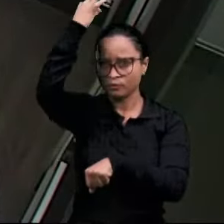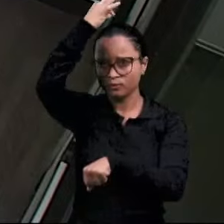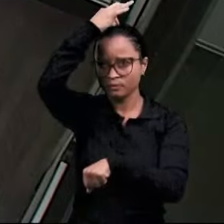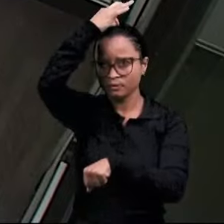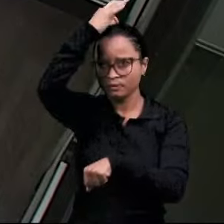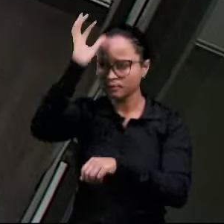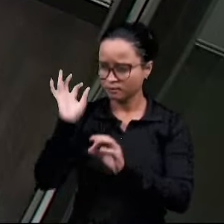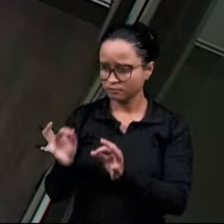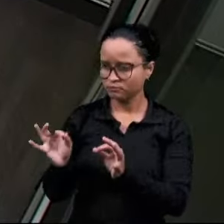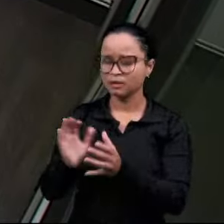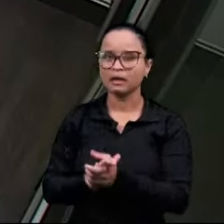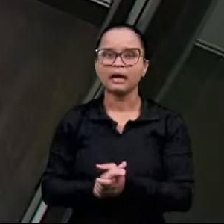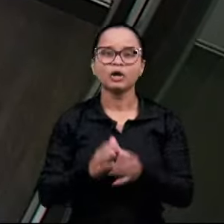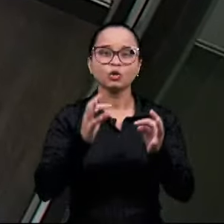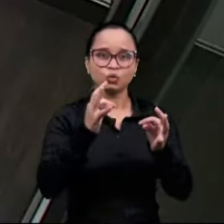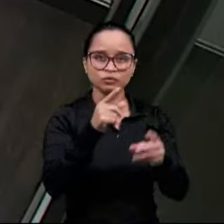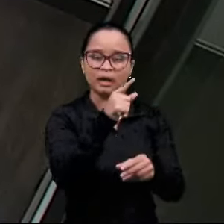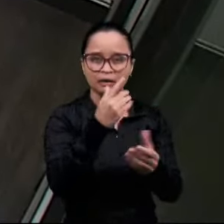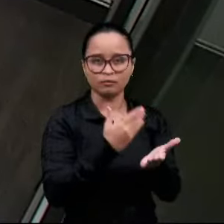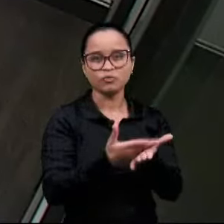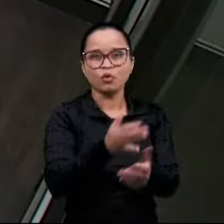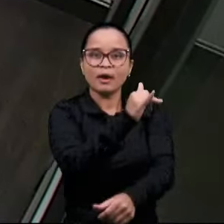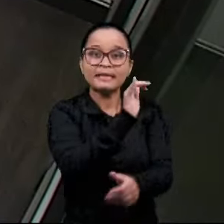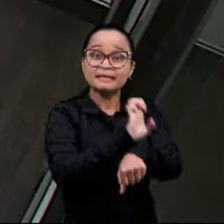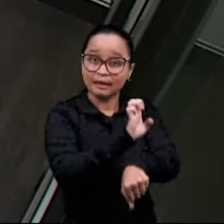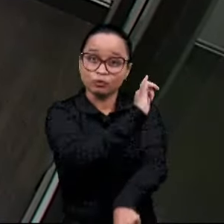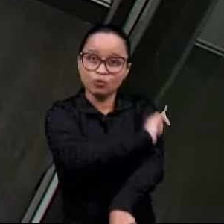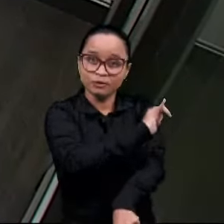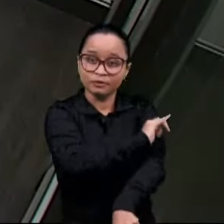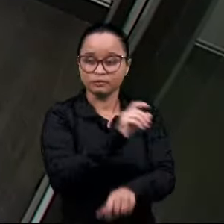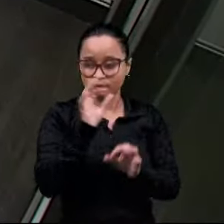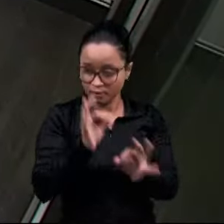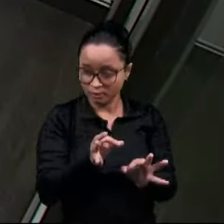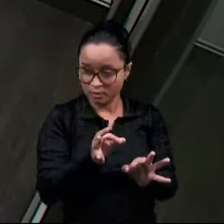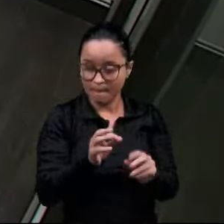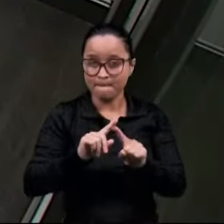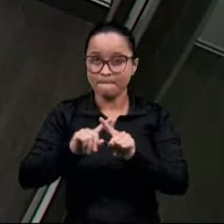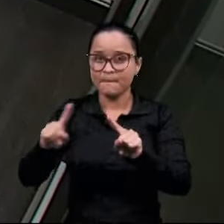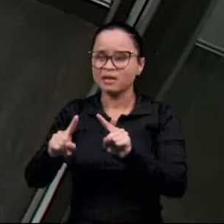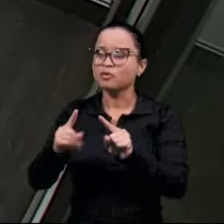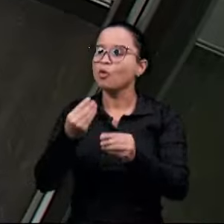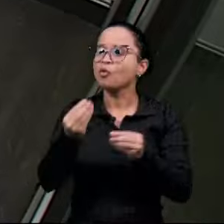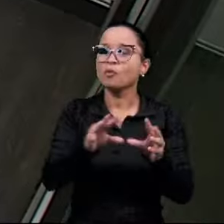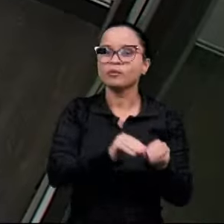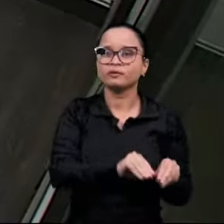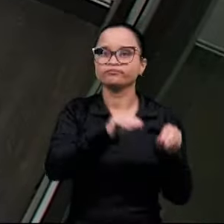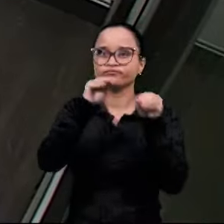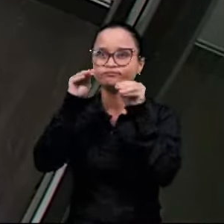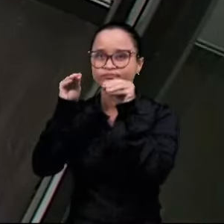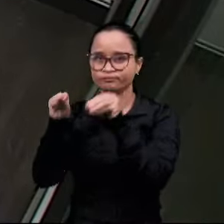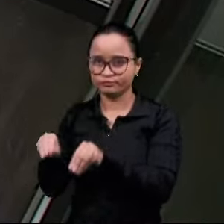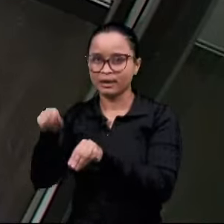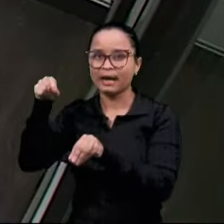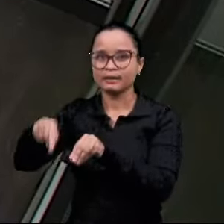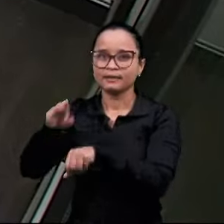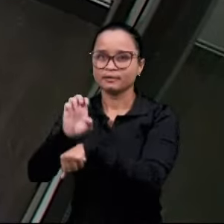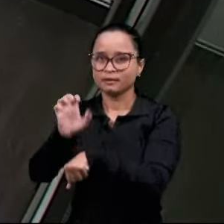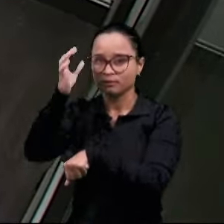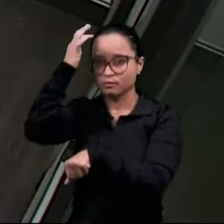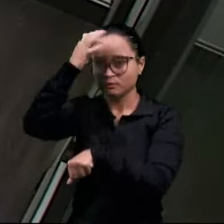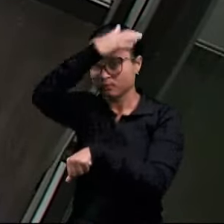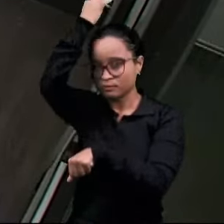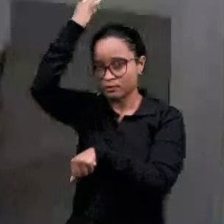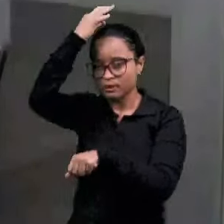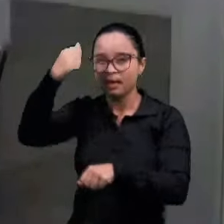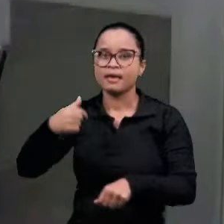começou no Rio de Janeiro, o Senhor falou tudo começou no Rio de Janeiro. Mas como foi a vinda do Senhor aqui para o Espírito Santo? Eu sou engenheiro de formação, engenheiro